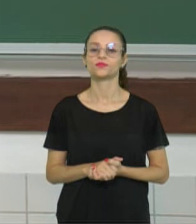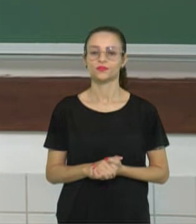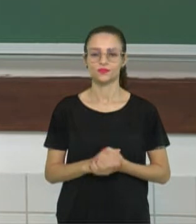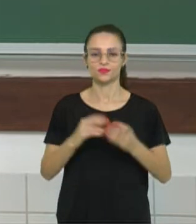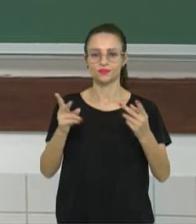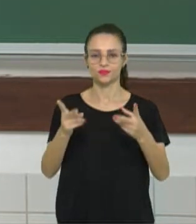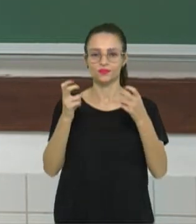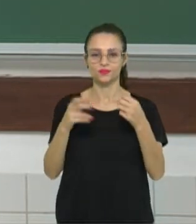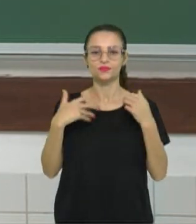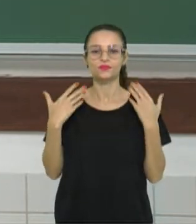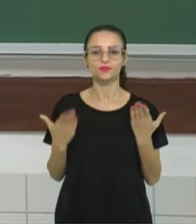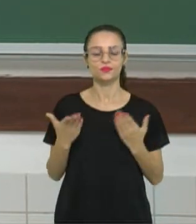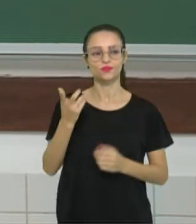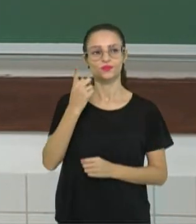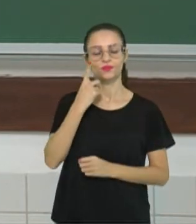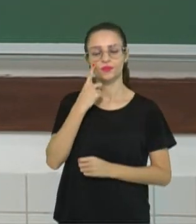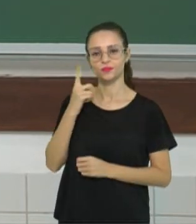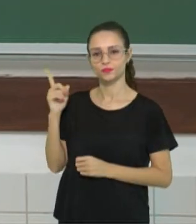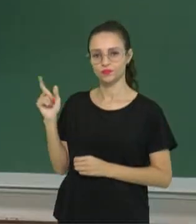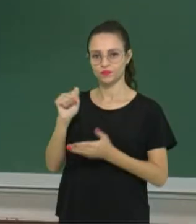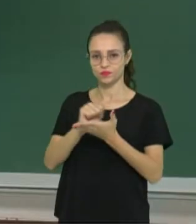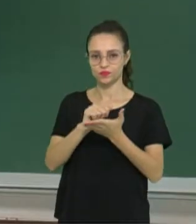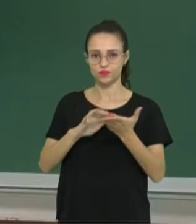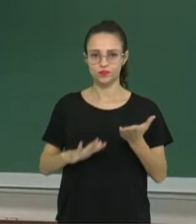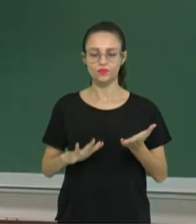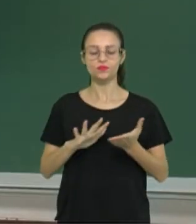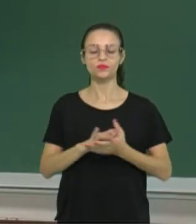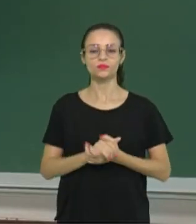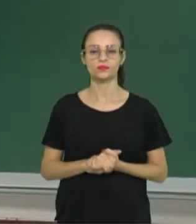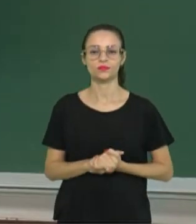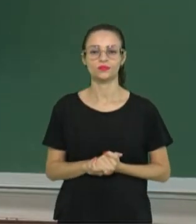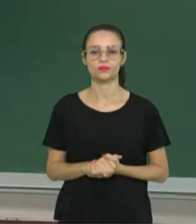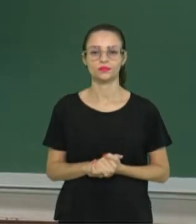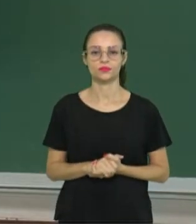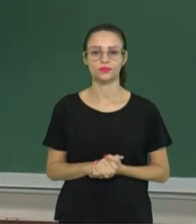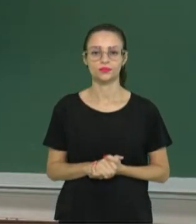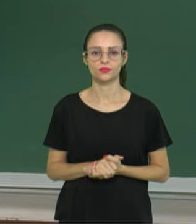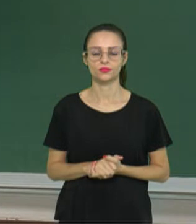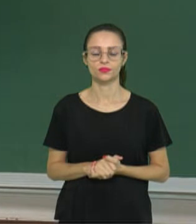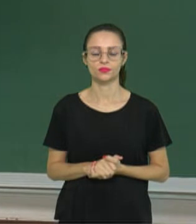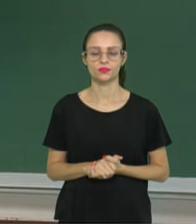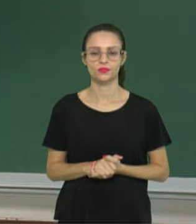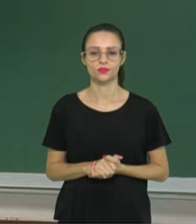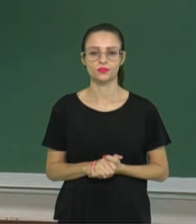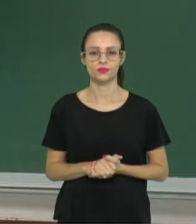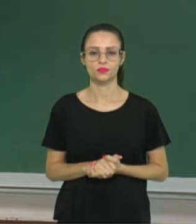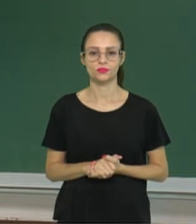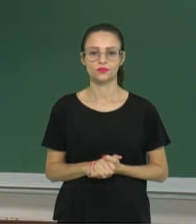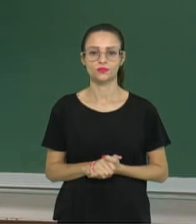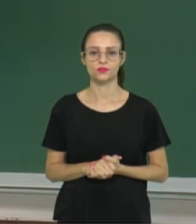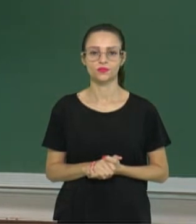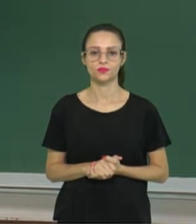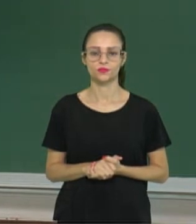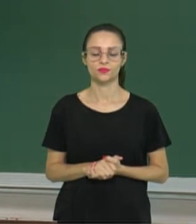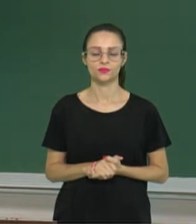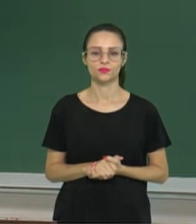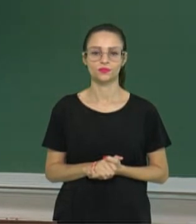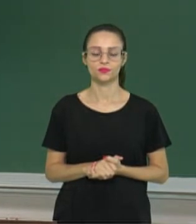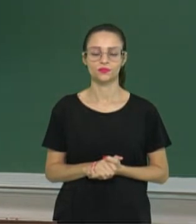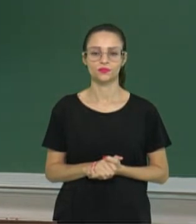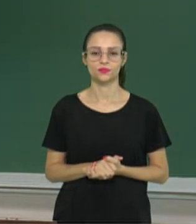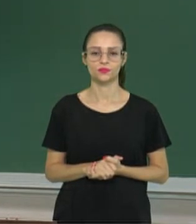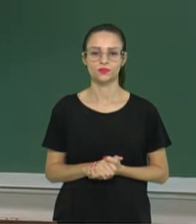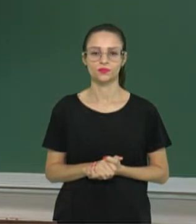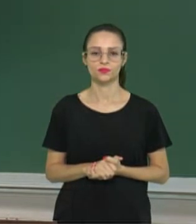Observando, pessoal, então retomando aqui o nosso exercício, it's important to respect senior citizens because they have much